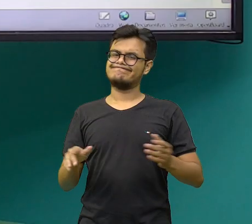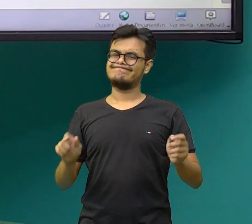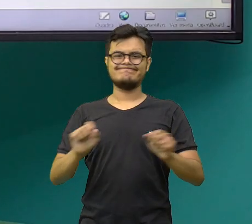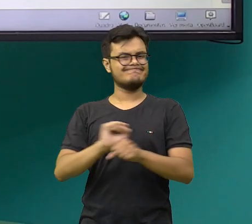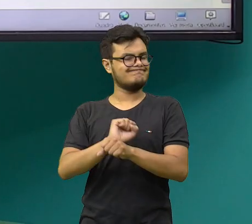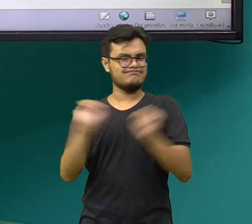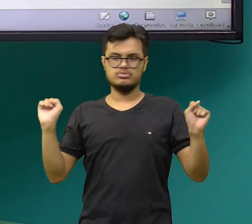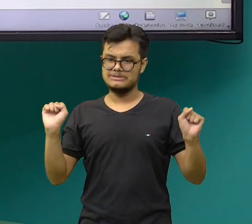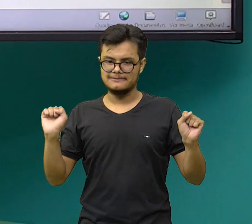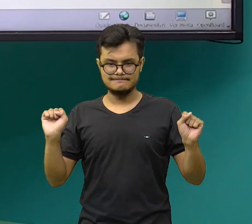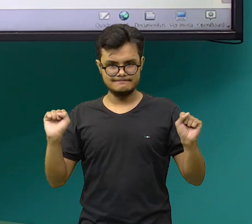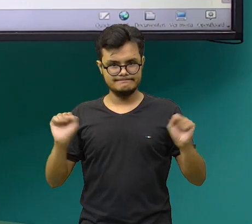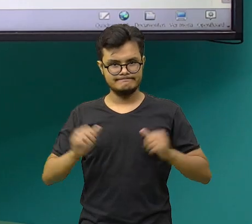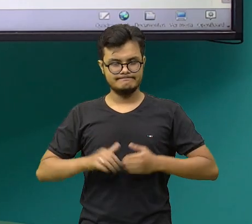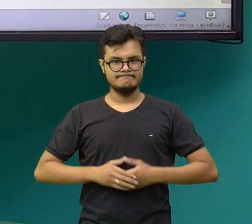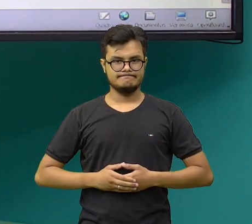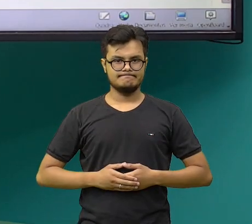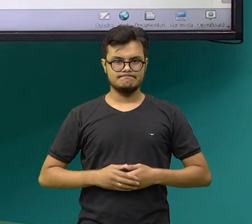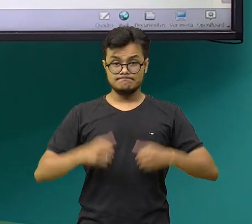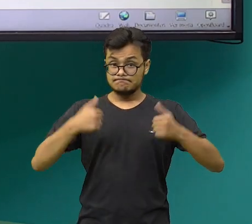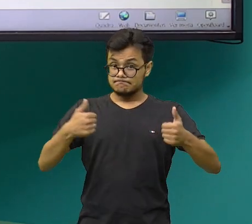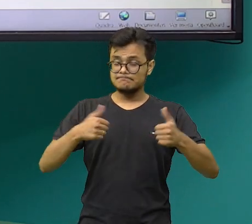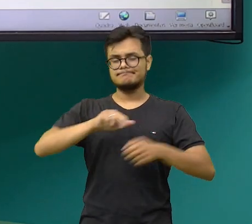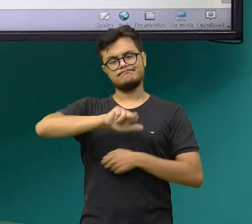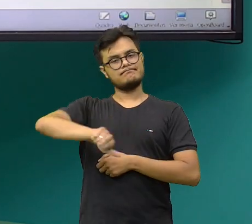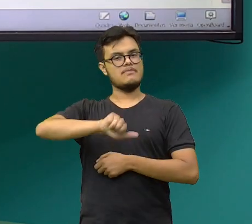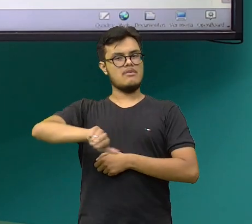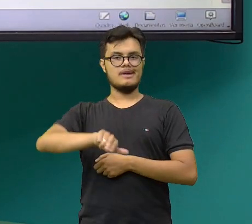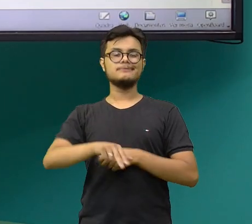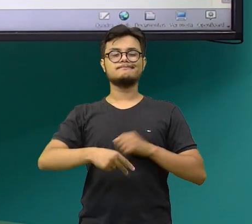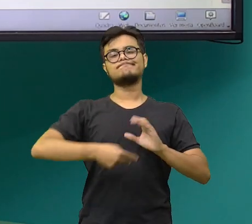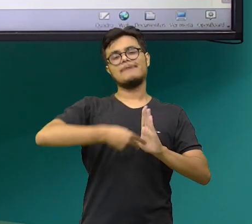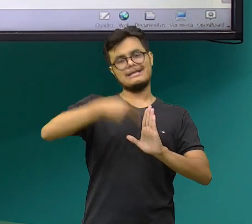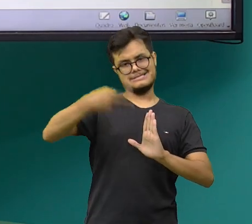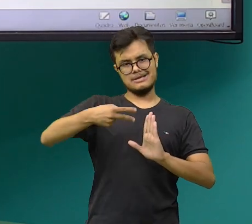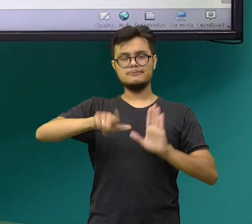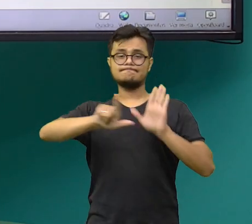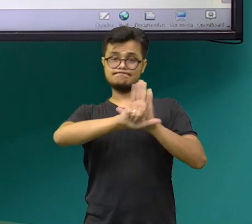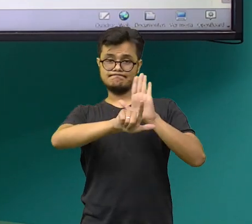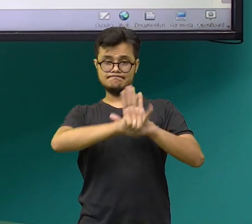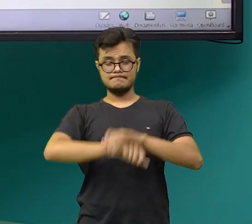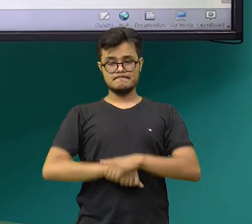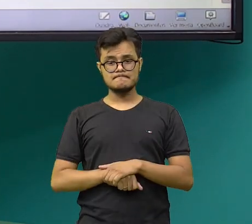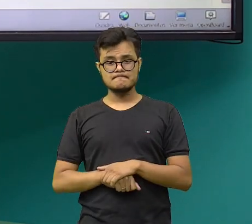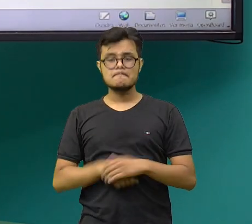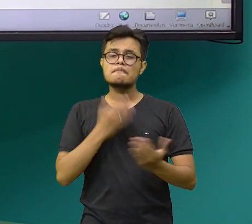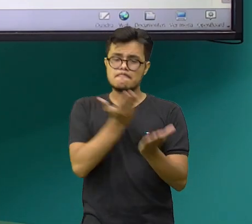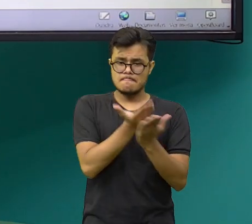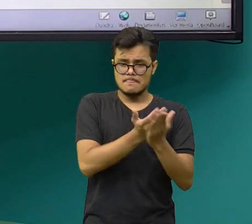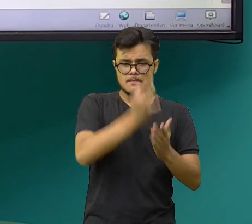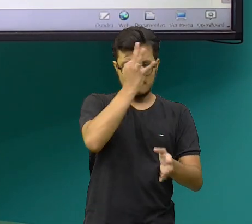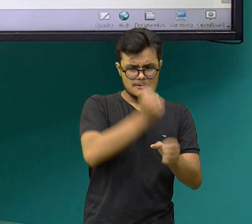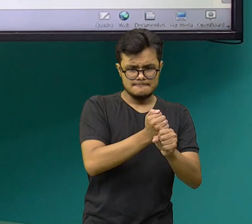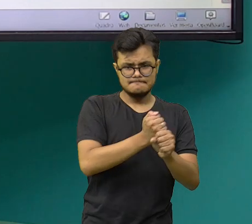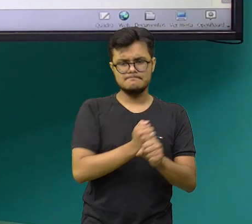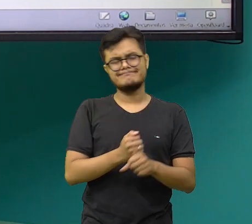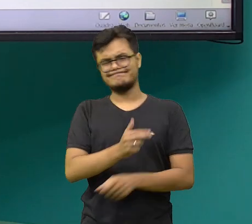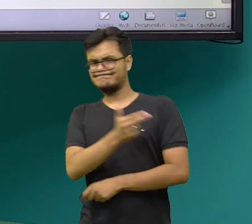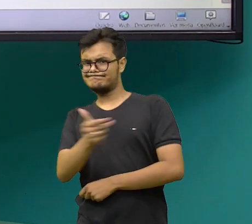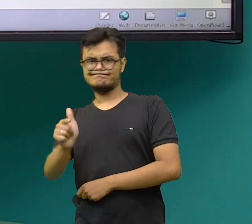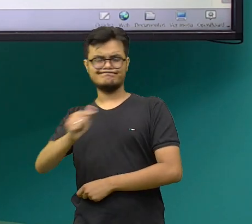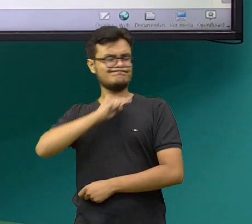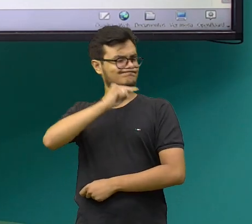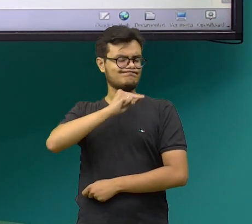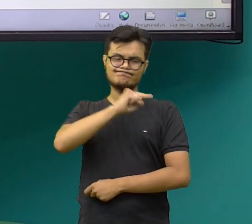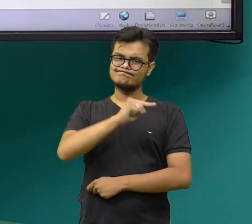trabalho. Isso aí é impossível, é uma lei da termodinâmica. Então não consigo, usando calor, fazer